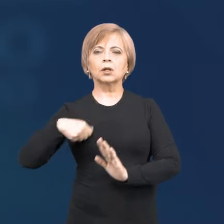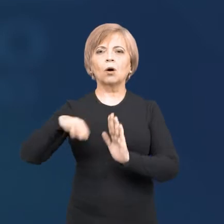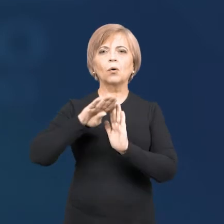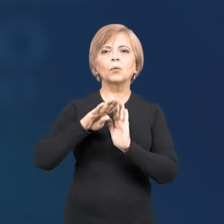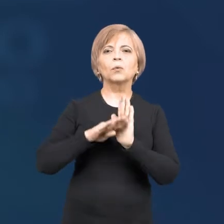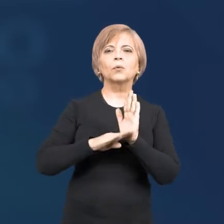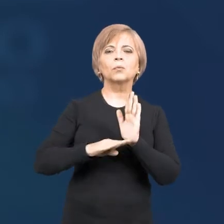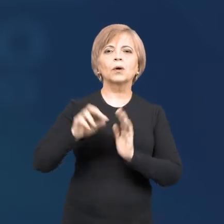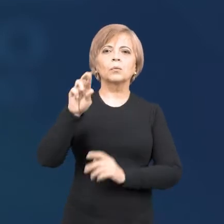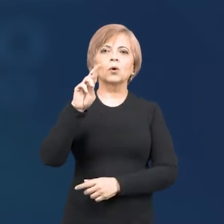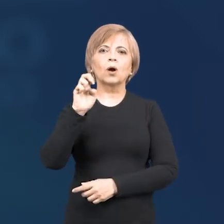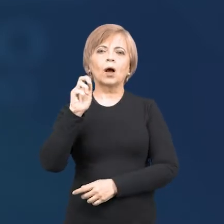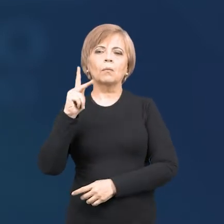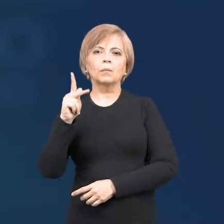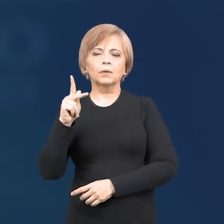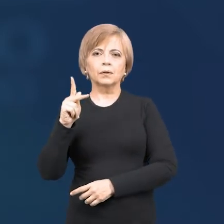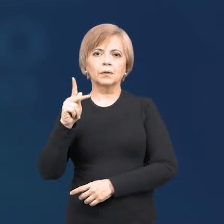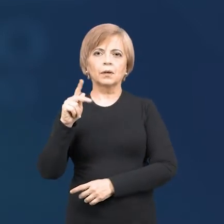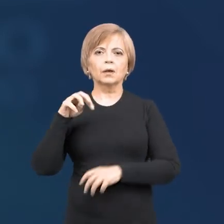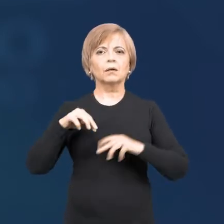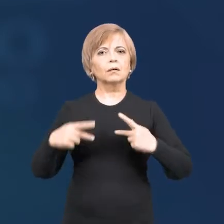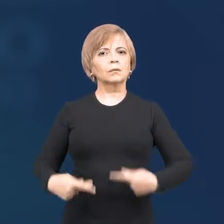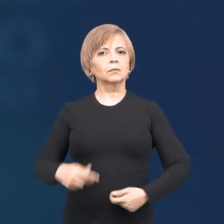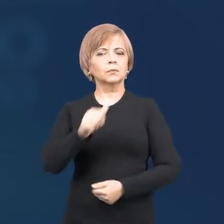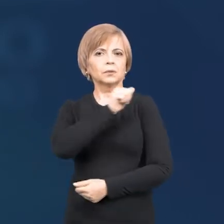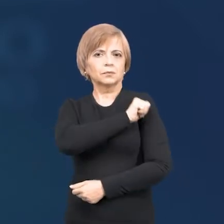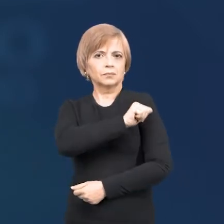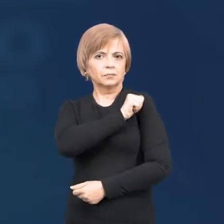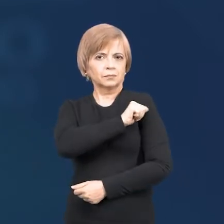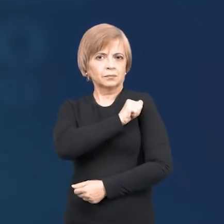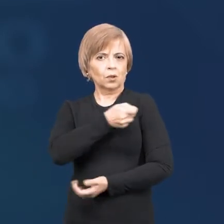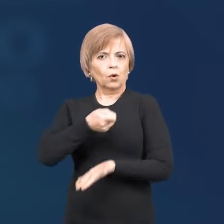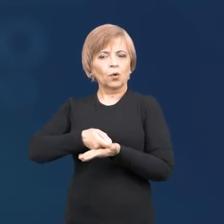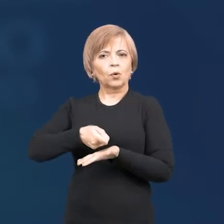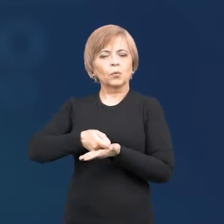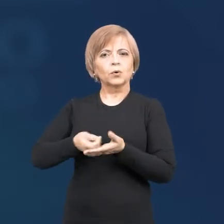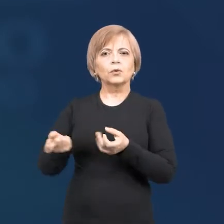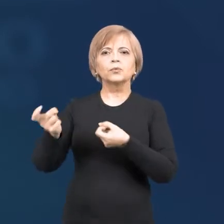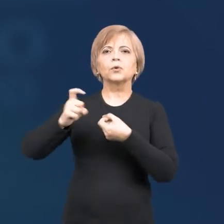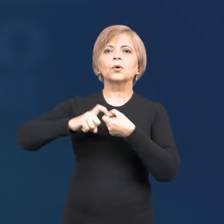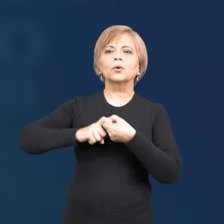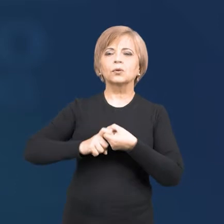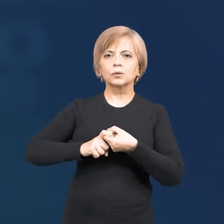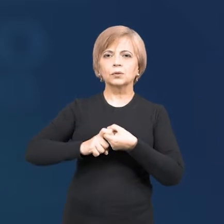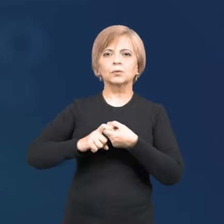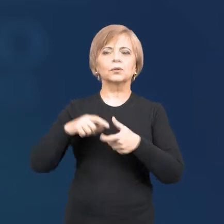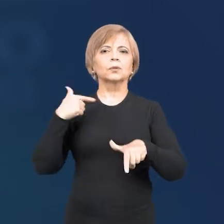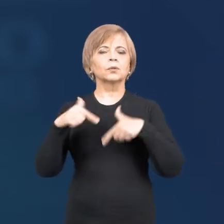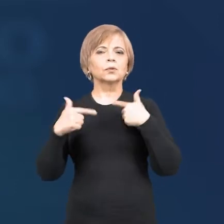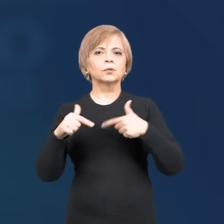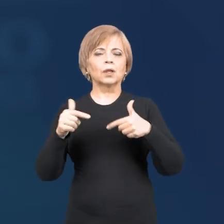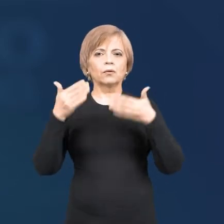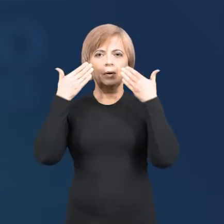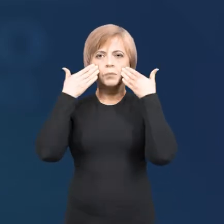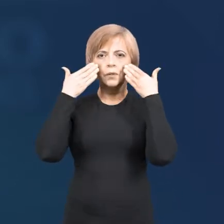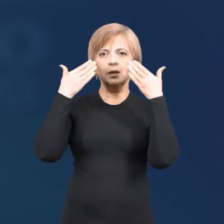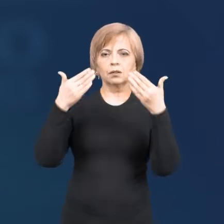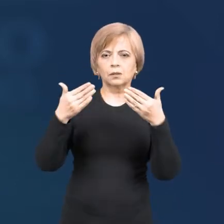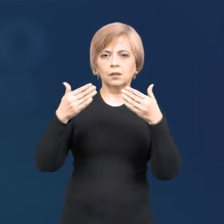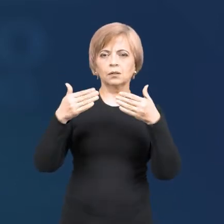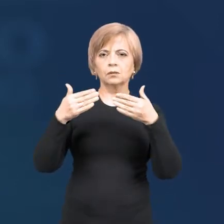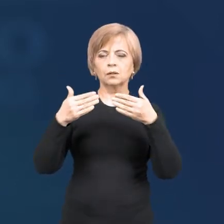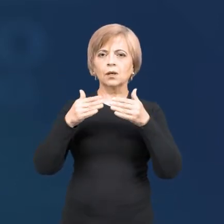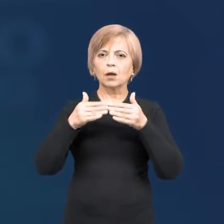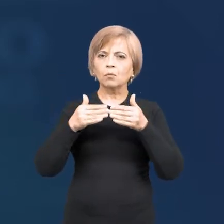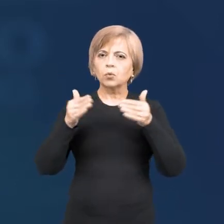o RAP MPRJ, determinou que a volta ao trabalho presencial fosse feita de forma